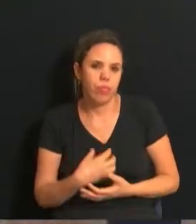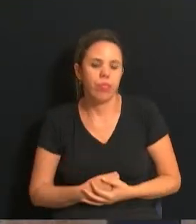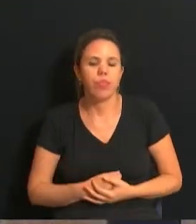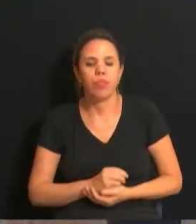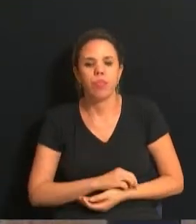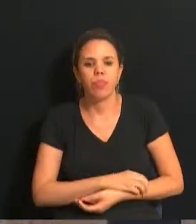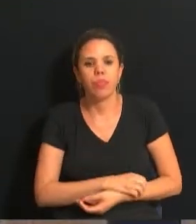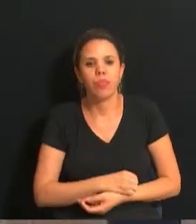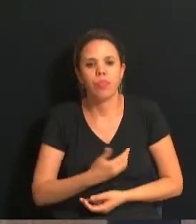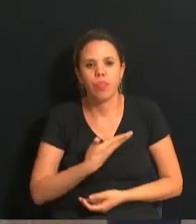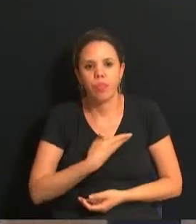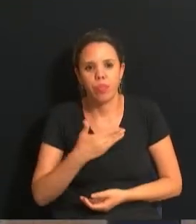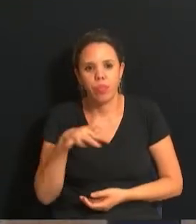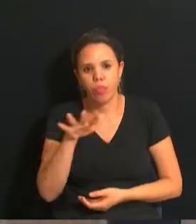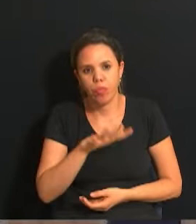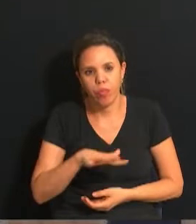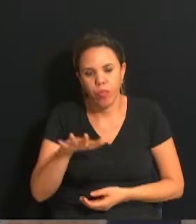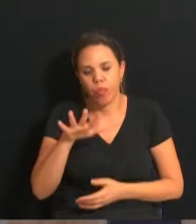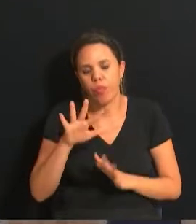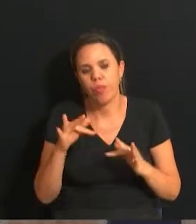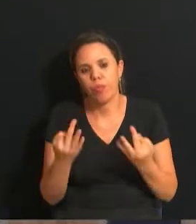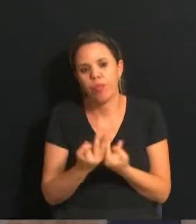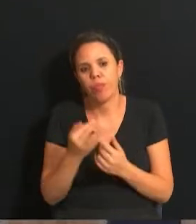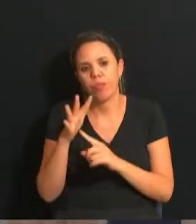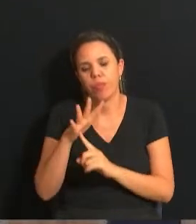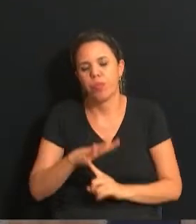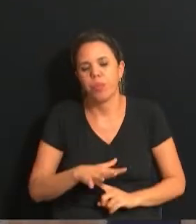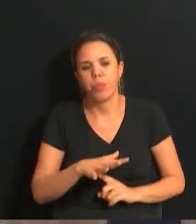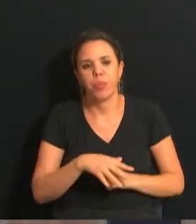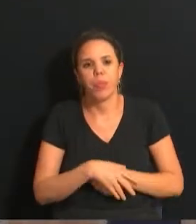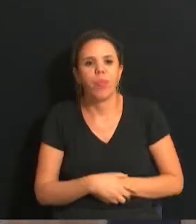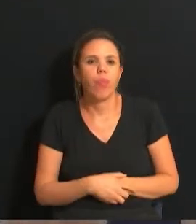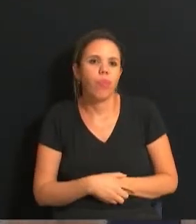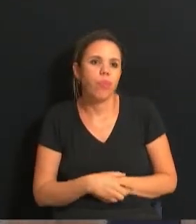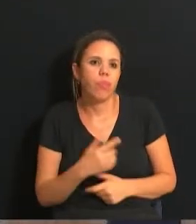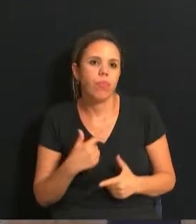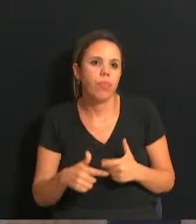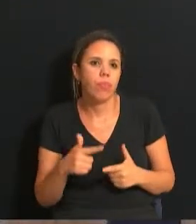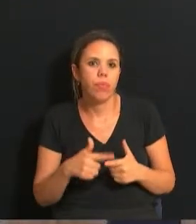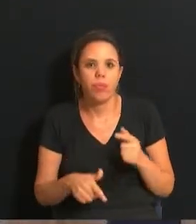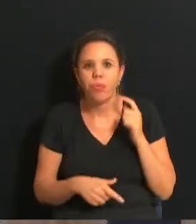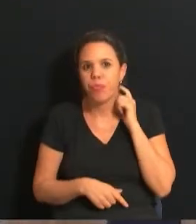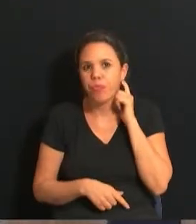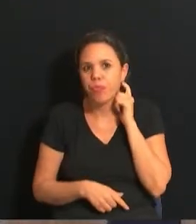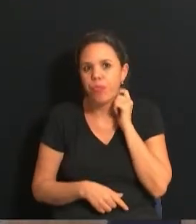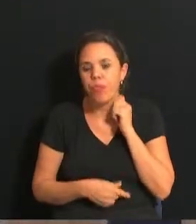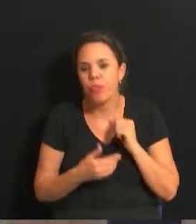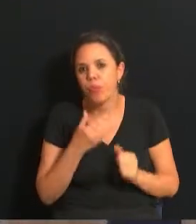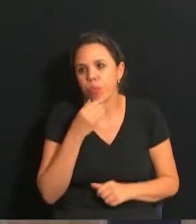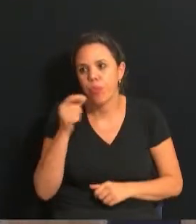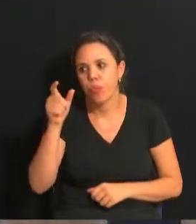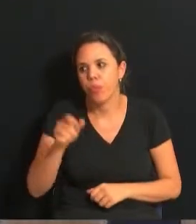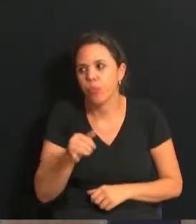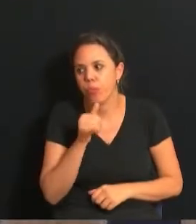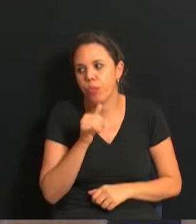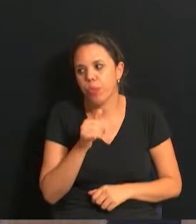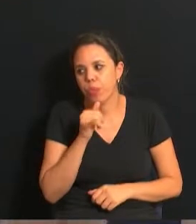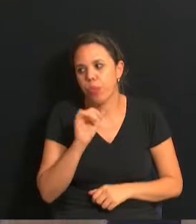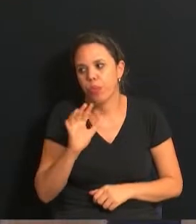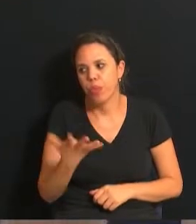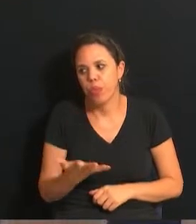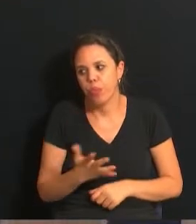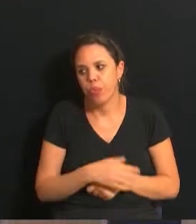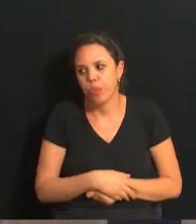aos amigos e familiares das vítimas, e que é um caso que ele exemplifica o que é